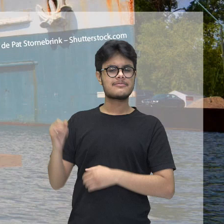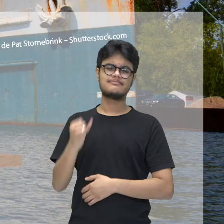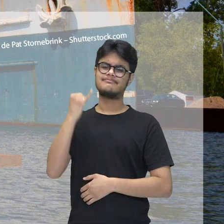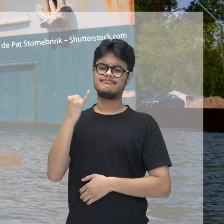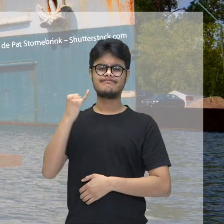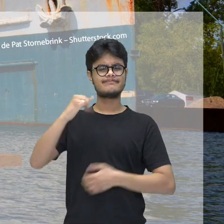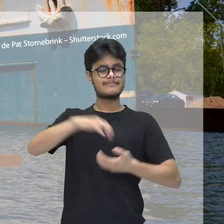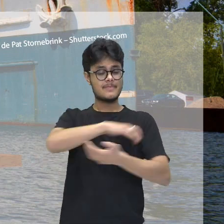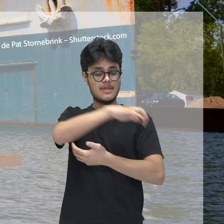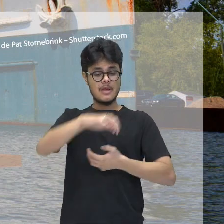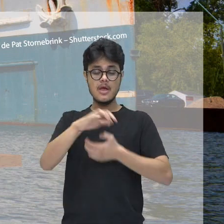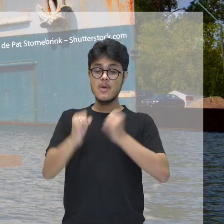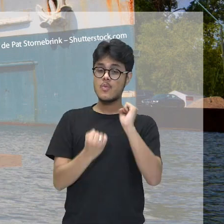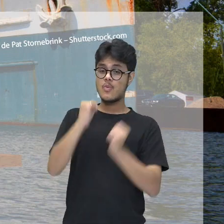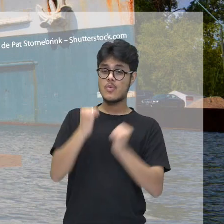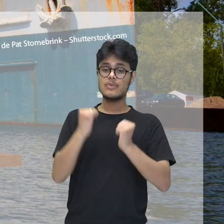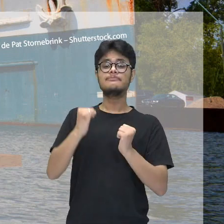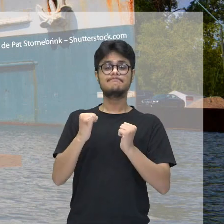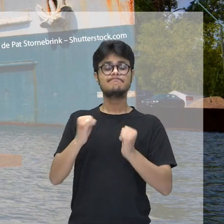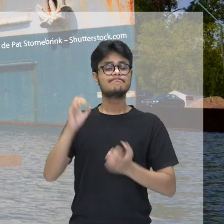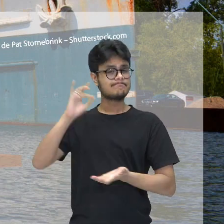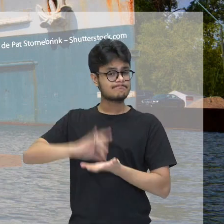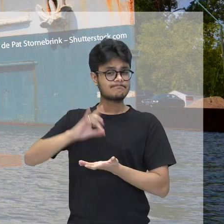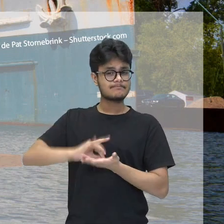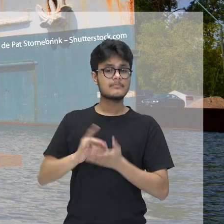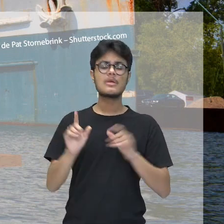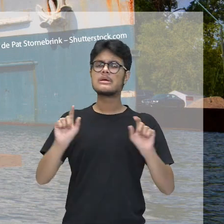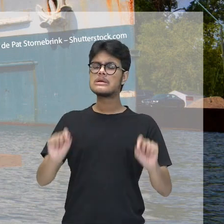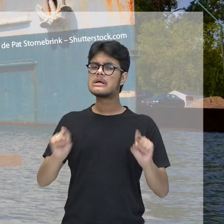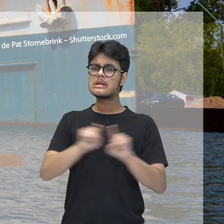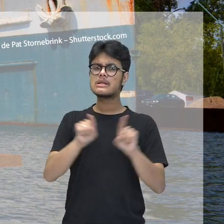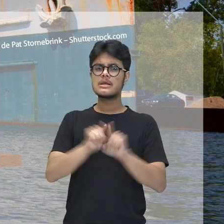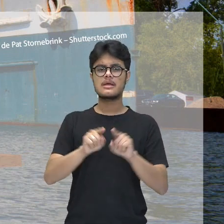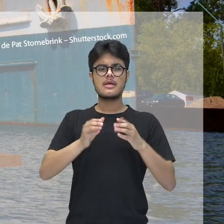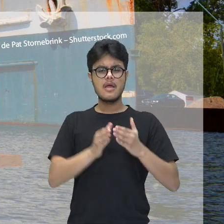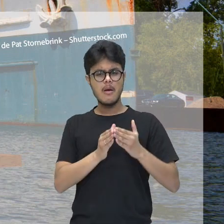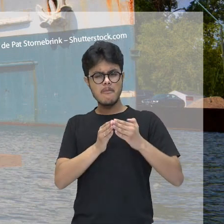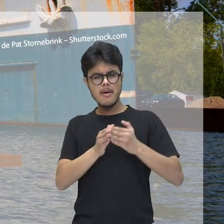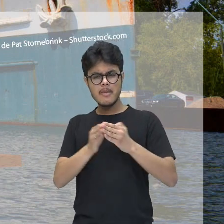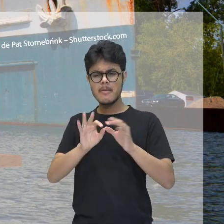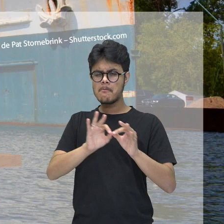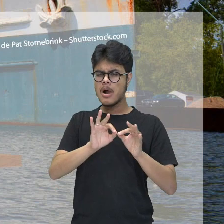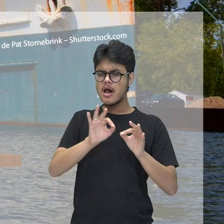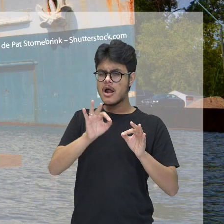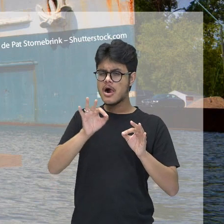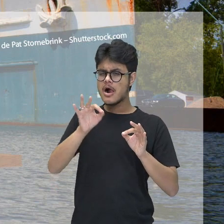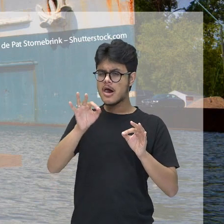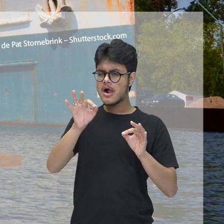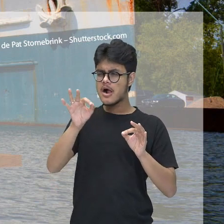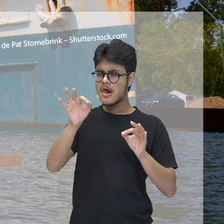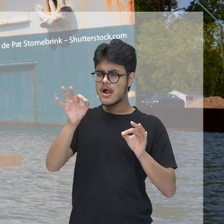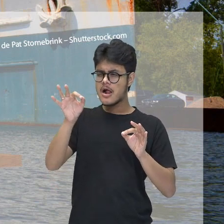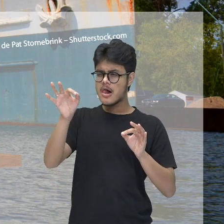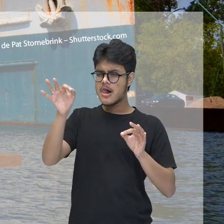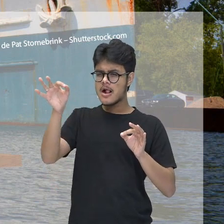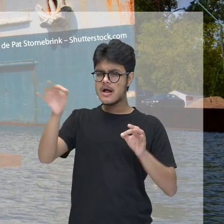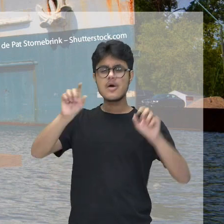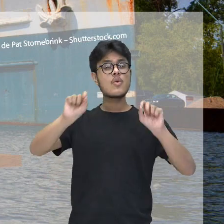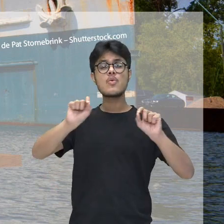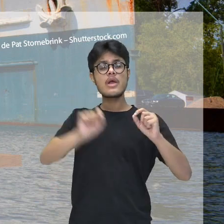a Revolução Industrial para ligar, né, aquelas longas distâncias para o